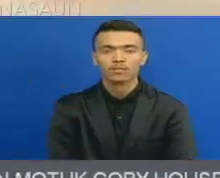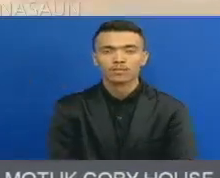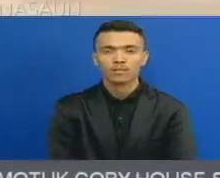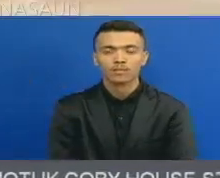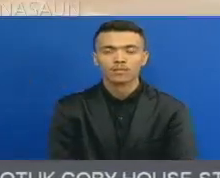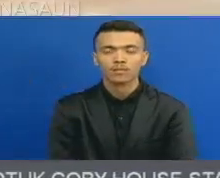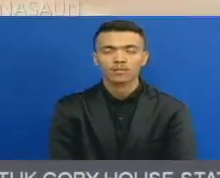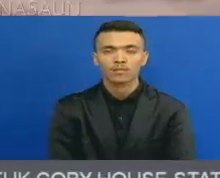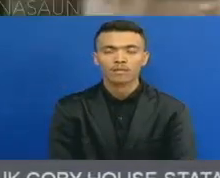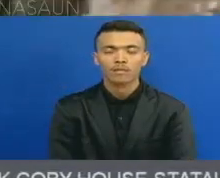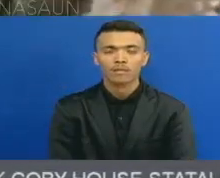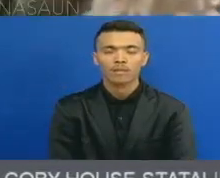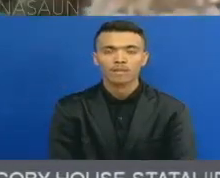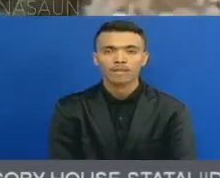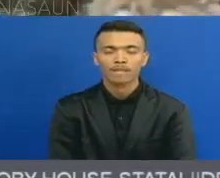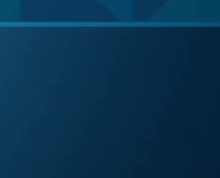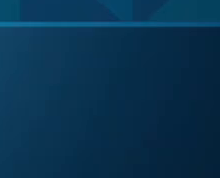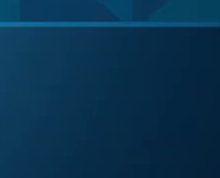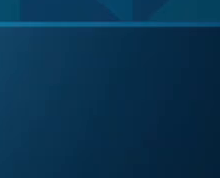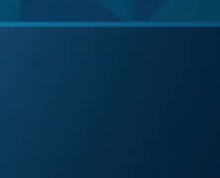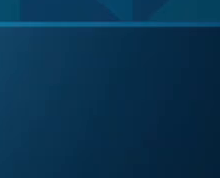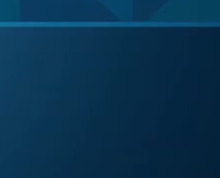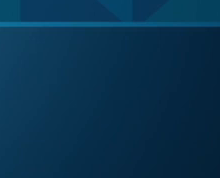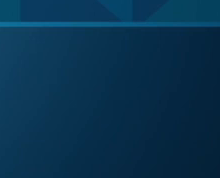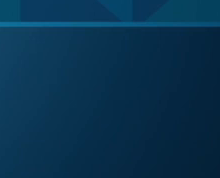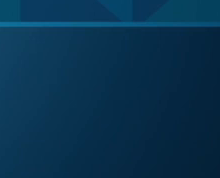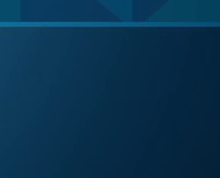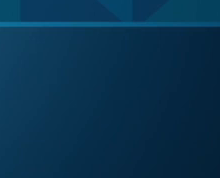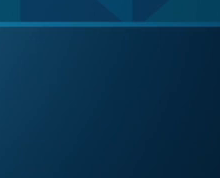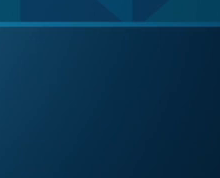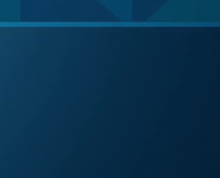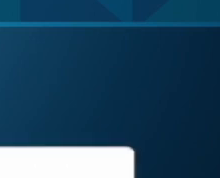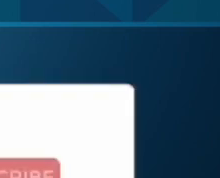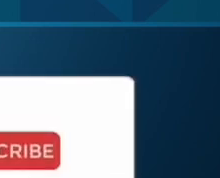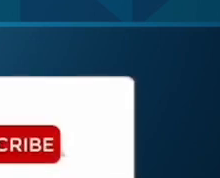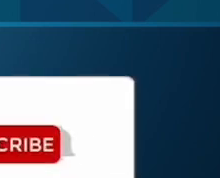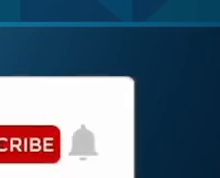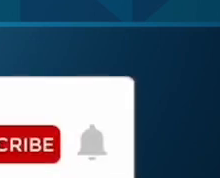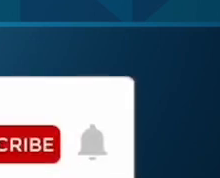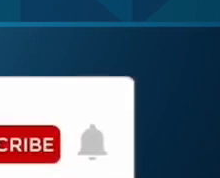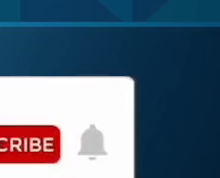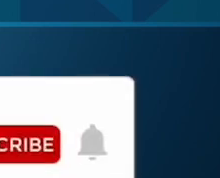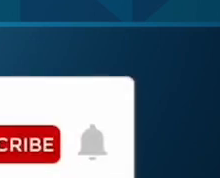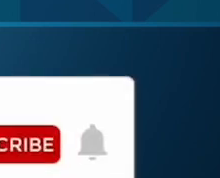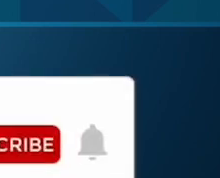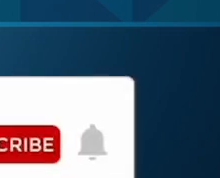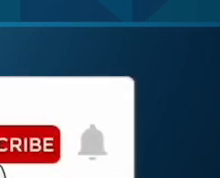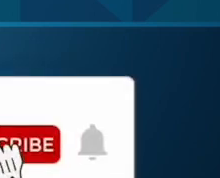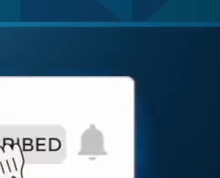Hermera, Joana Monteiro, RTTL. Atu retan informação factuais não atuais, que te